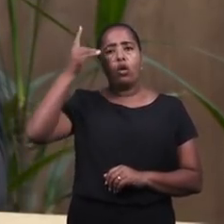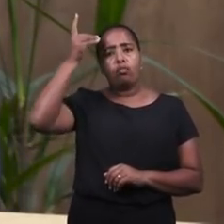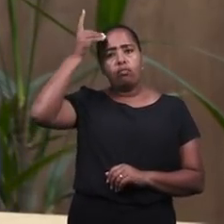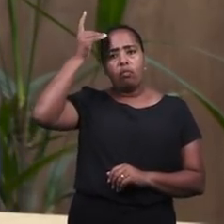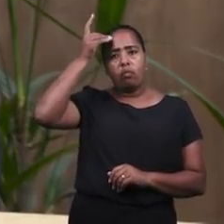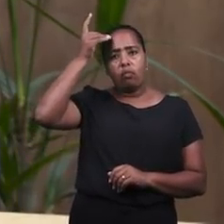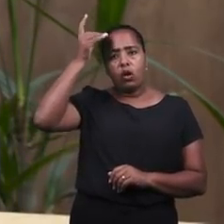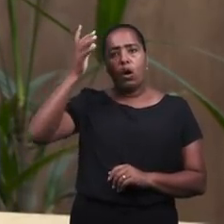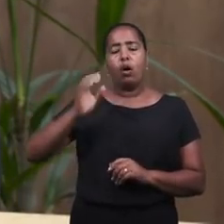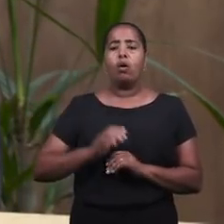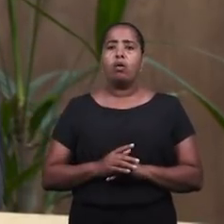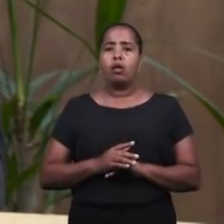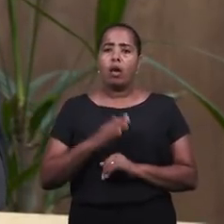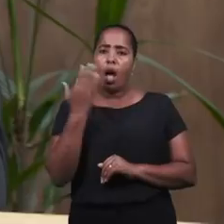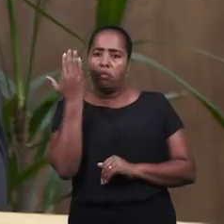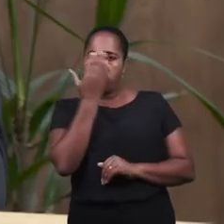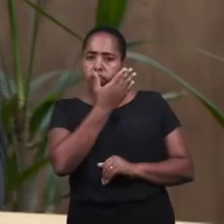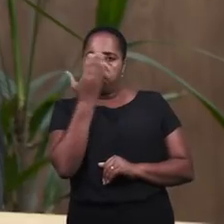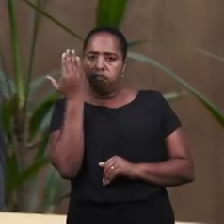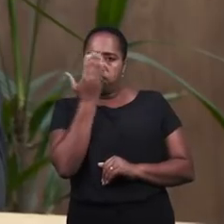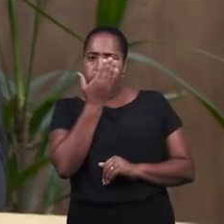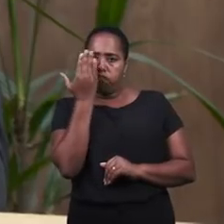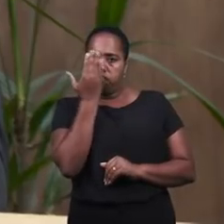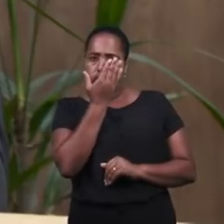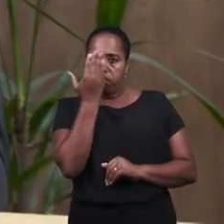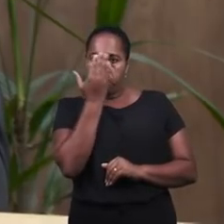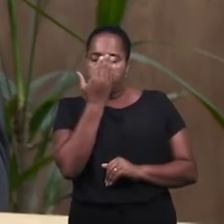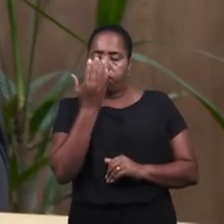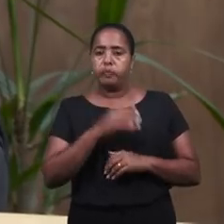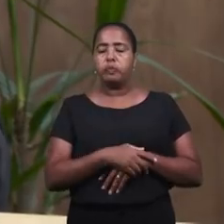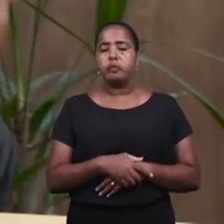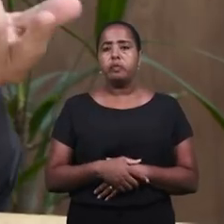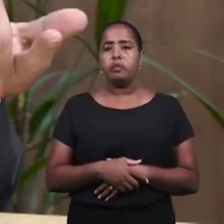dons que não são visíveis.